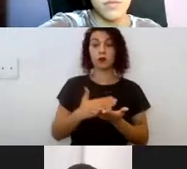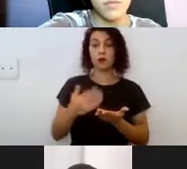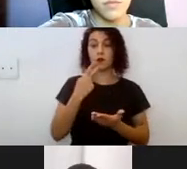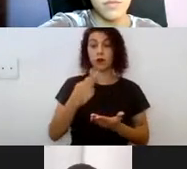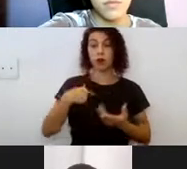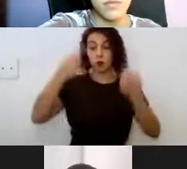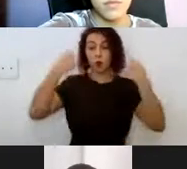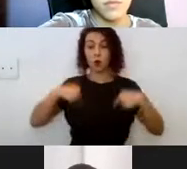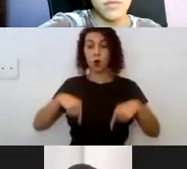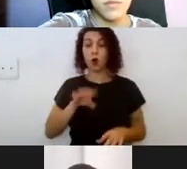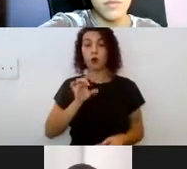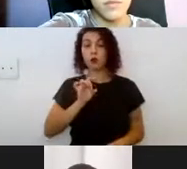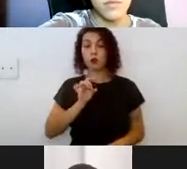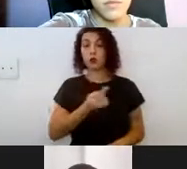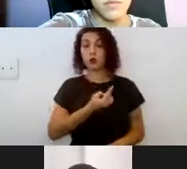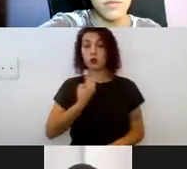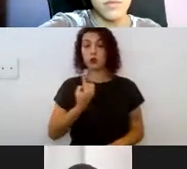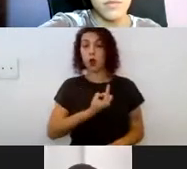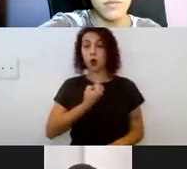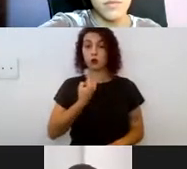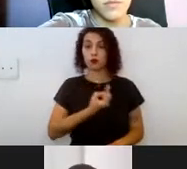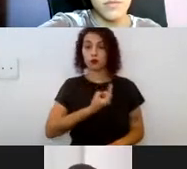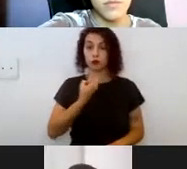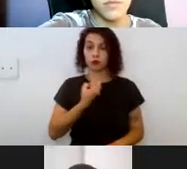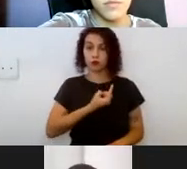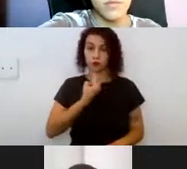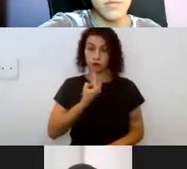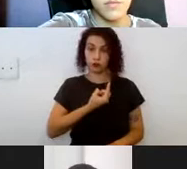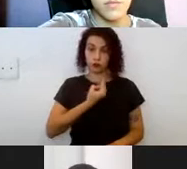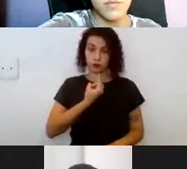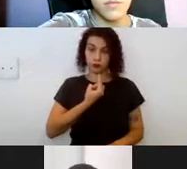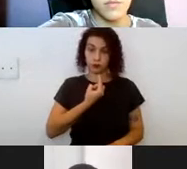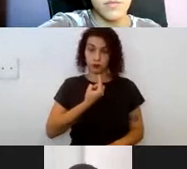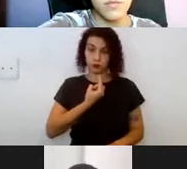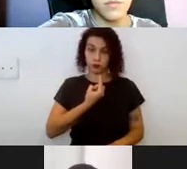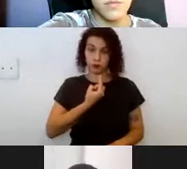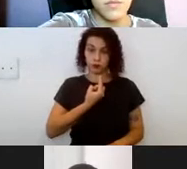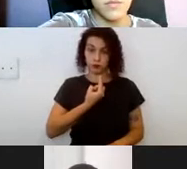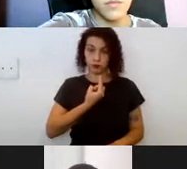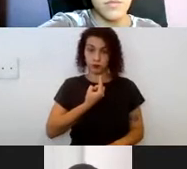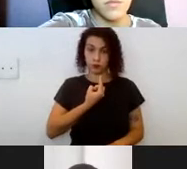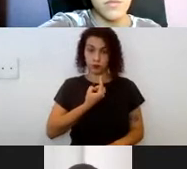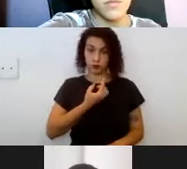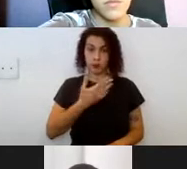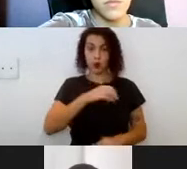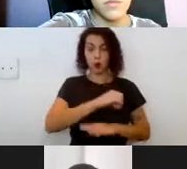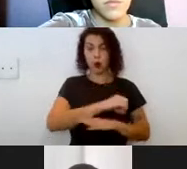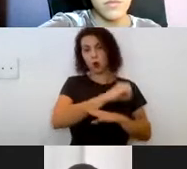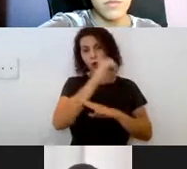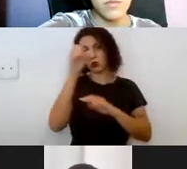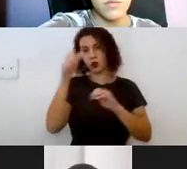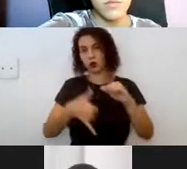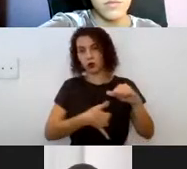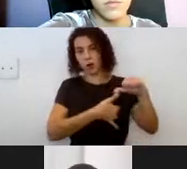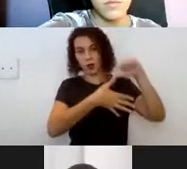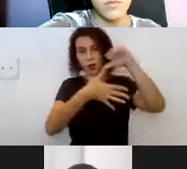sou um corpo só o corpo solitário e atravessei o mar um sol da América do Sul me guia trago uma